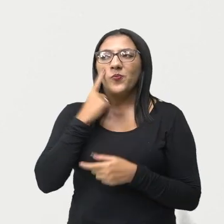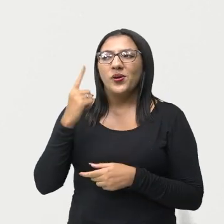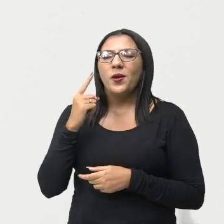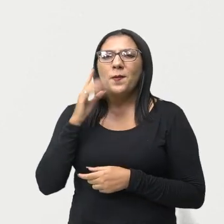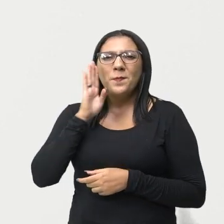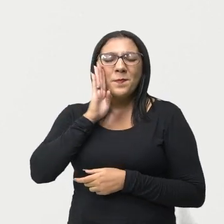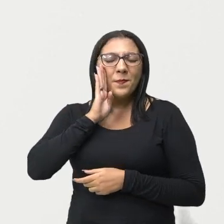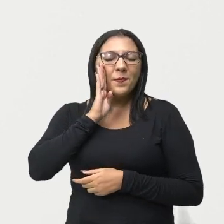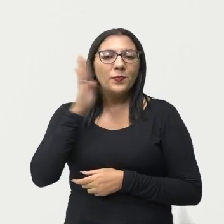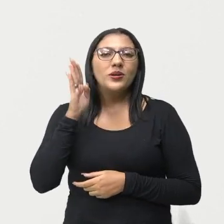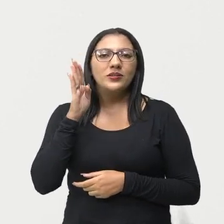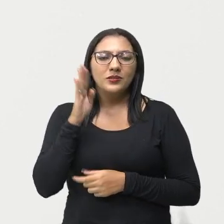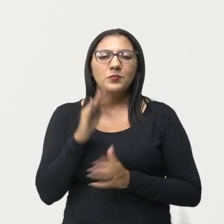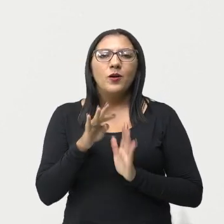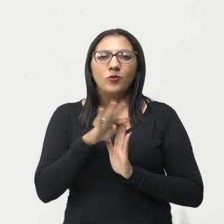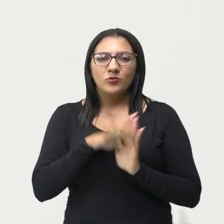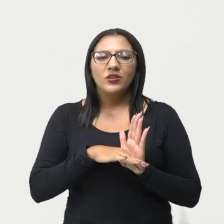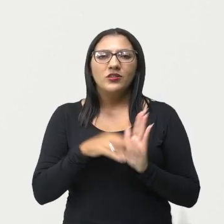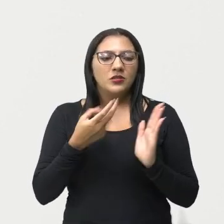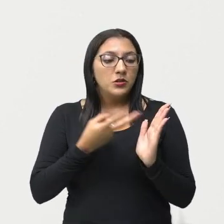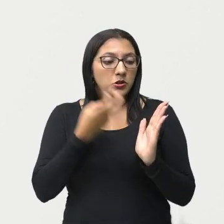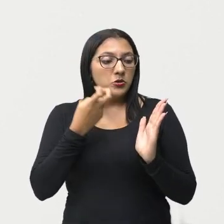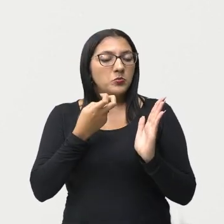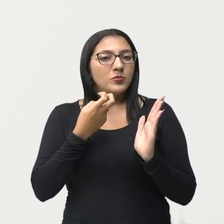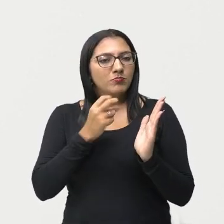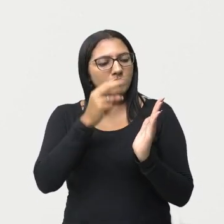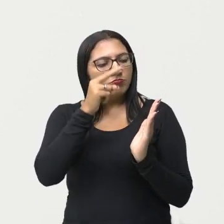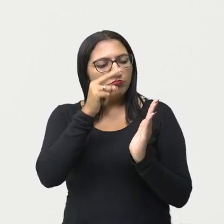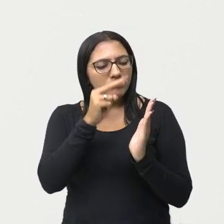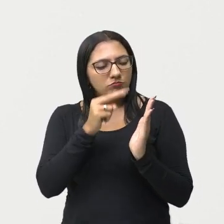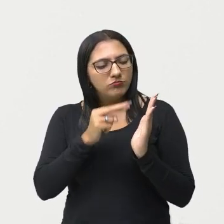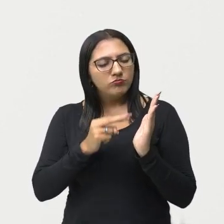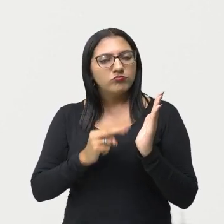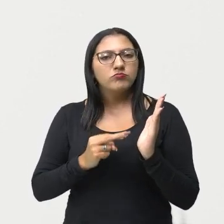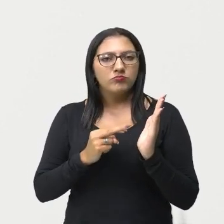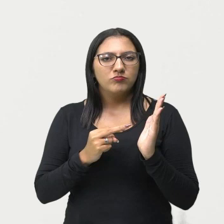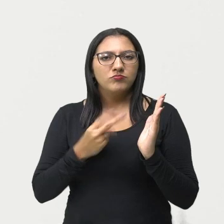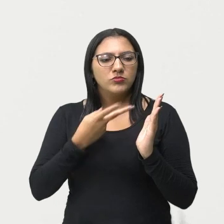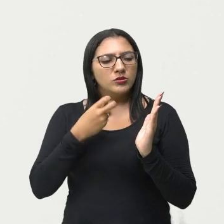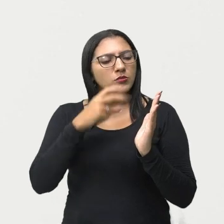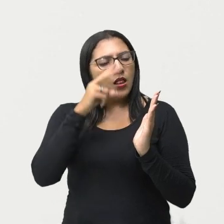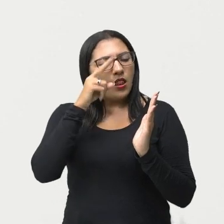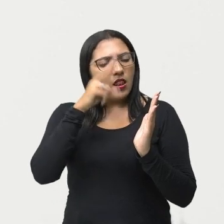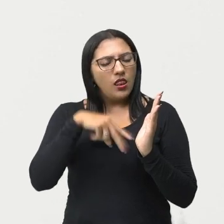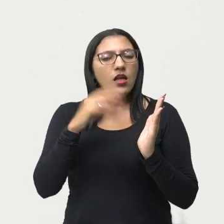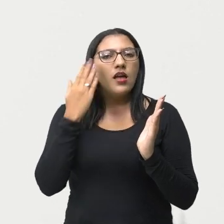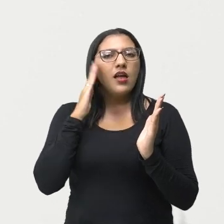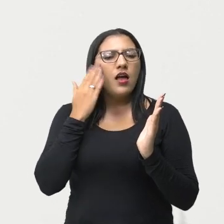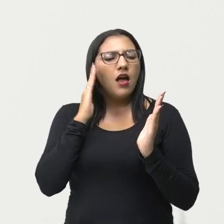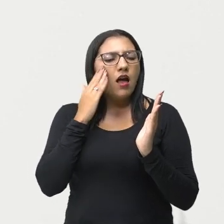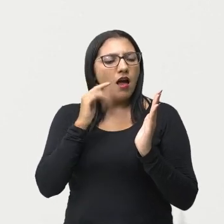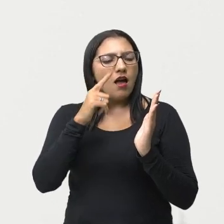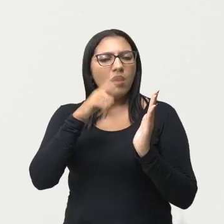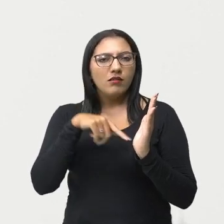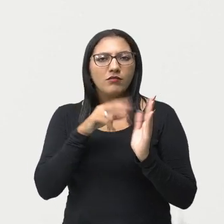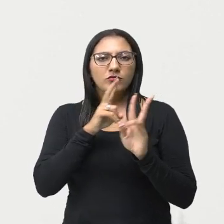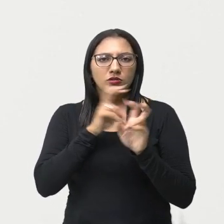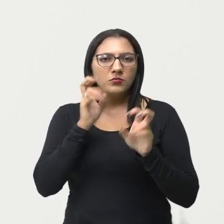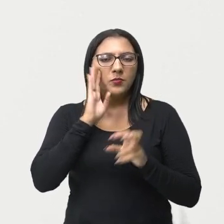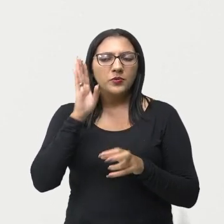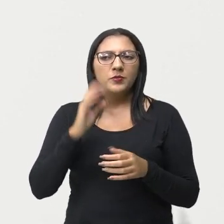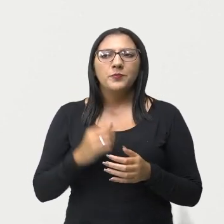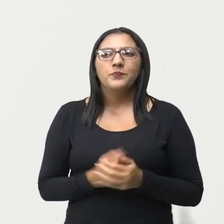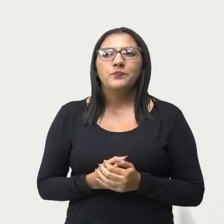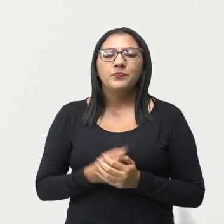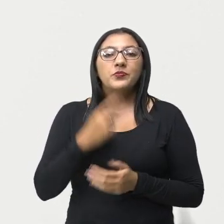informação principal que nós conseguimos localizar, ou seja, identificar com a leitura do texto. Vamos